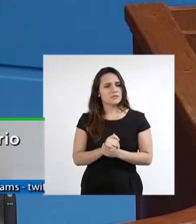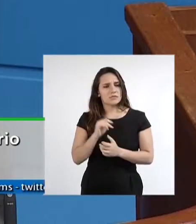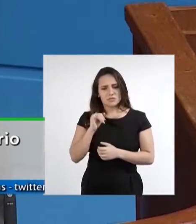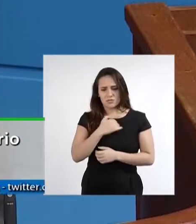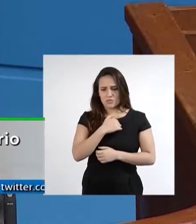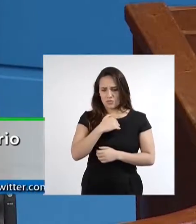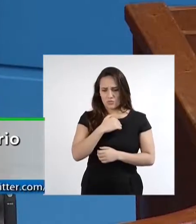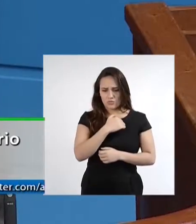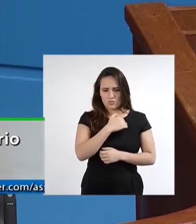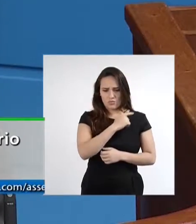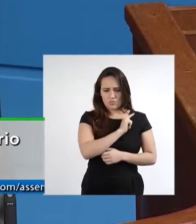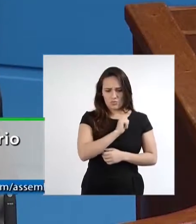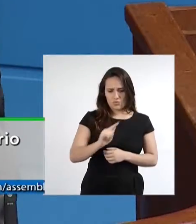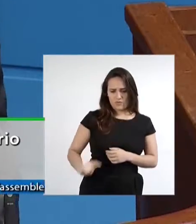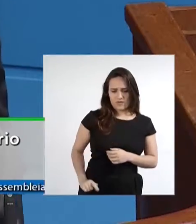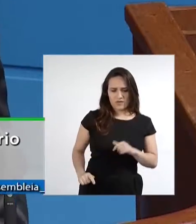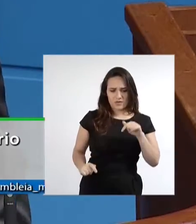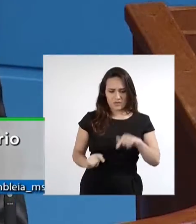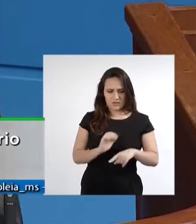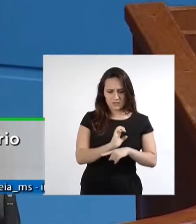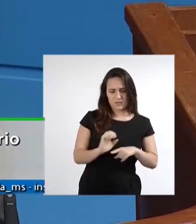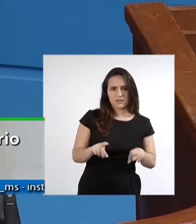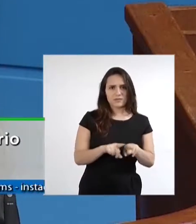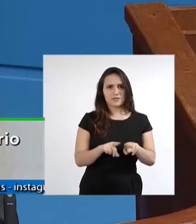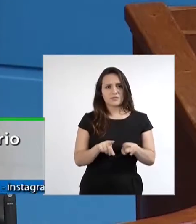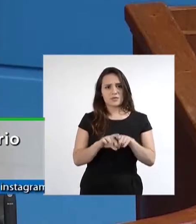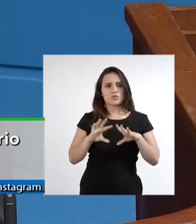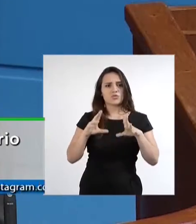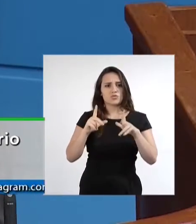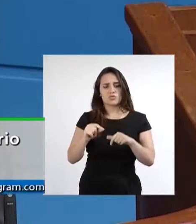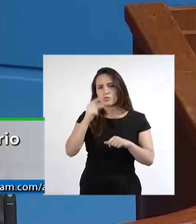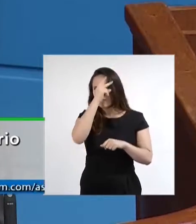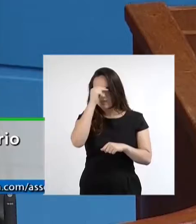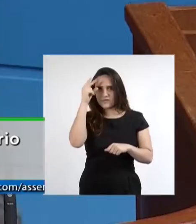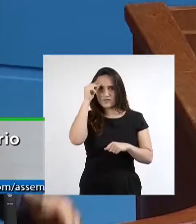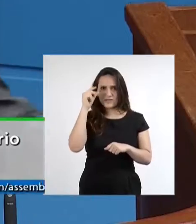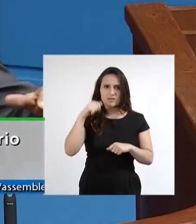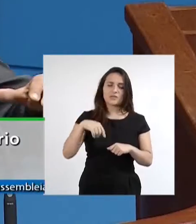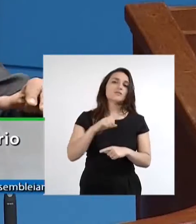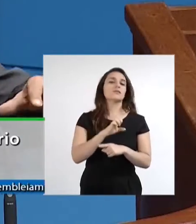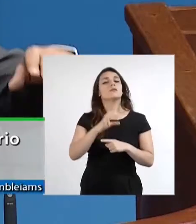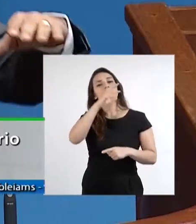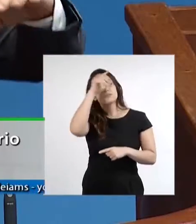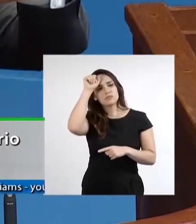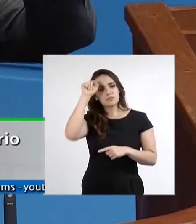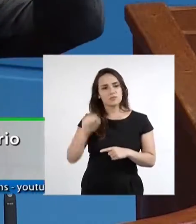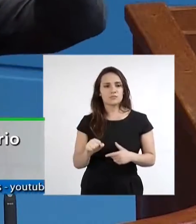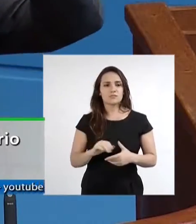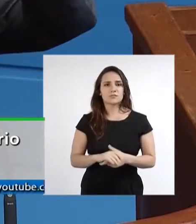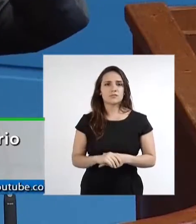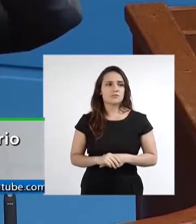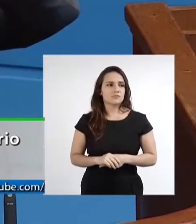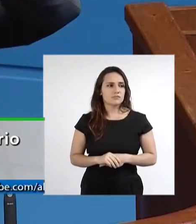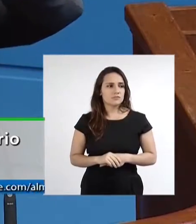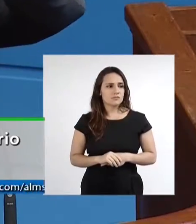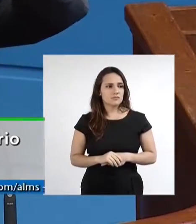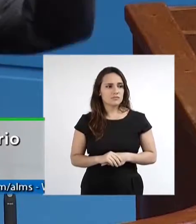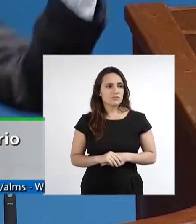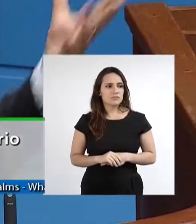governo do Estado, como dos 79 municípios do Mato Grosso do Sul, tenha dentro da